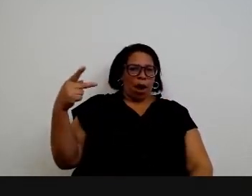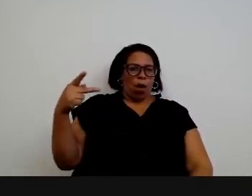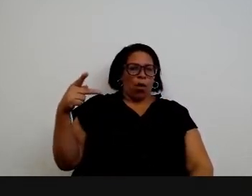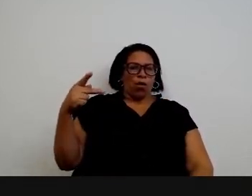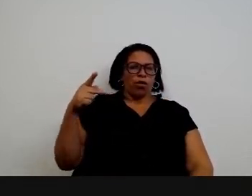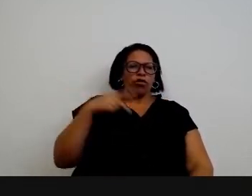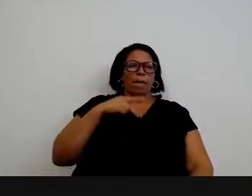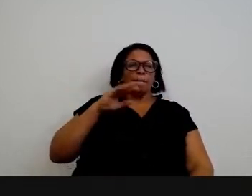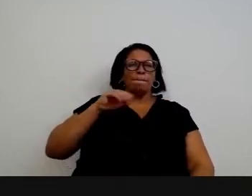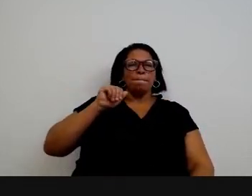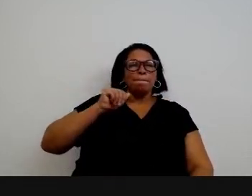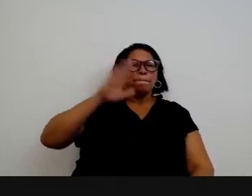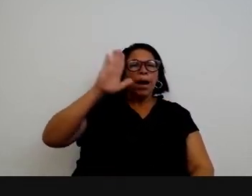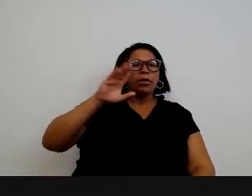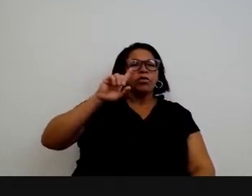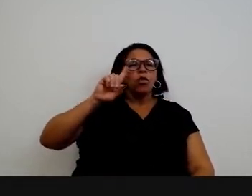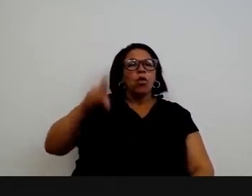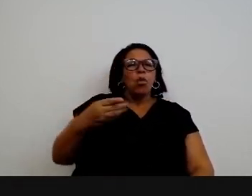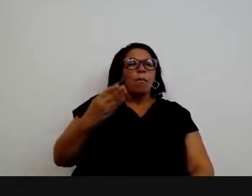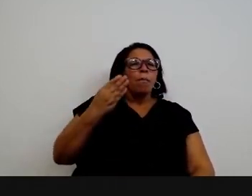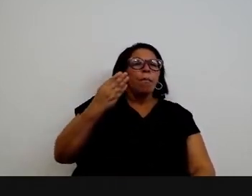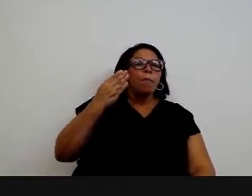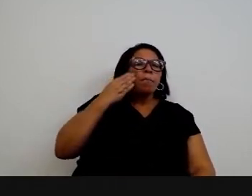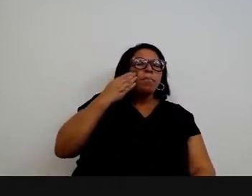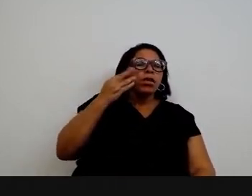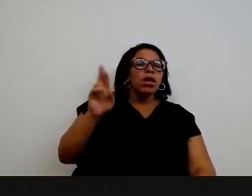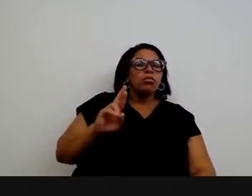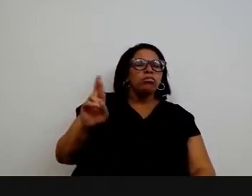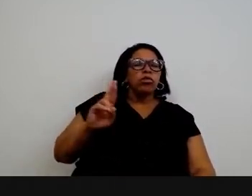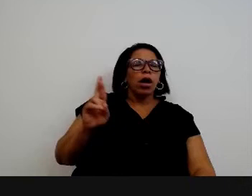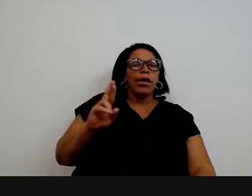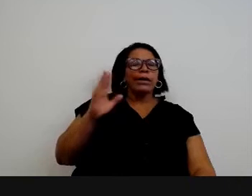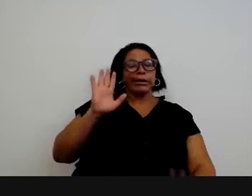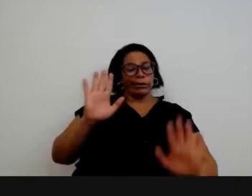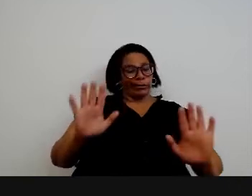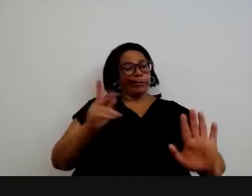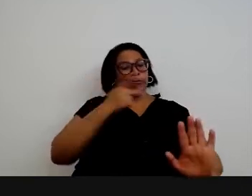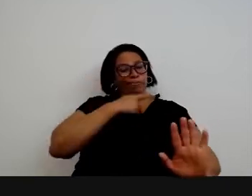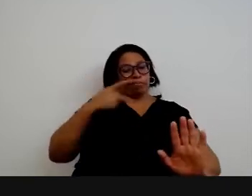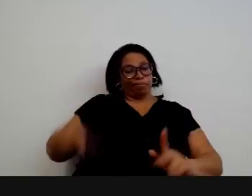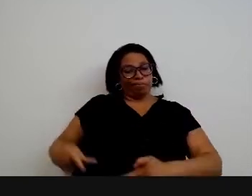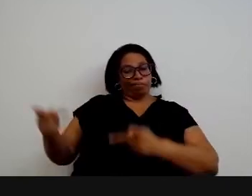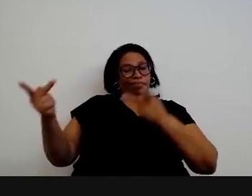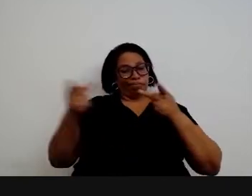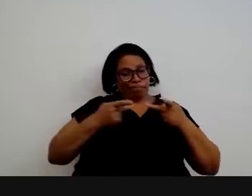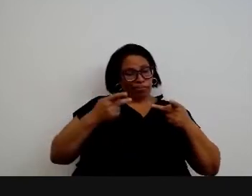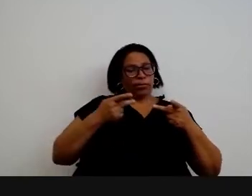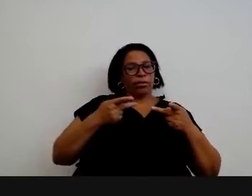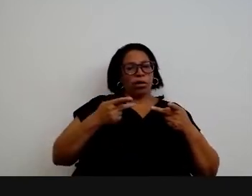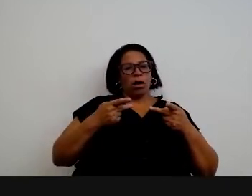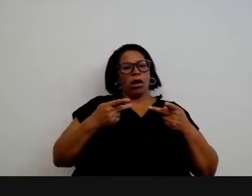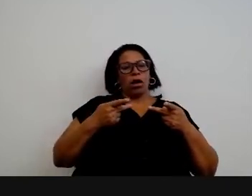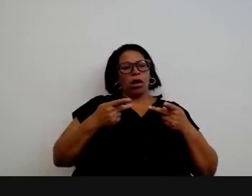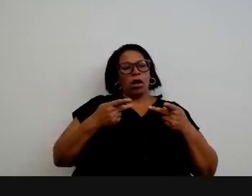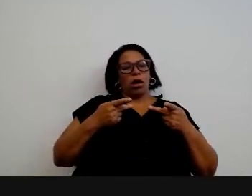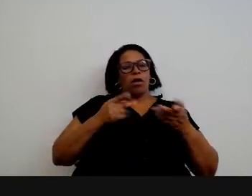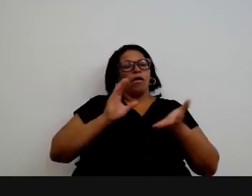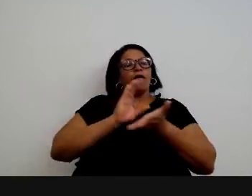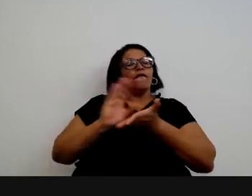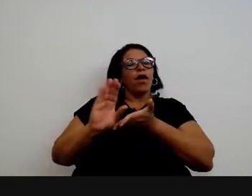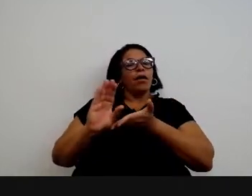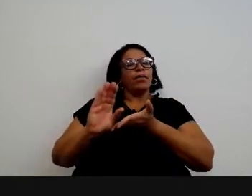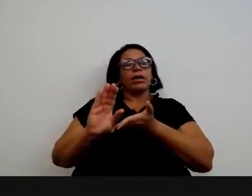milhão por ano, quando eu assumi. E eu fui chamado pela presidência na época e disse assim, olha, a gente não vai liberar esse orçamento para